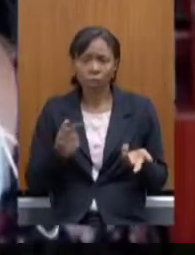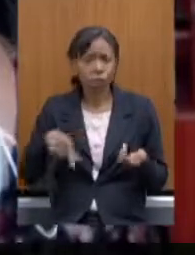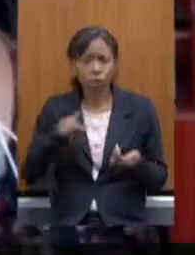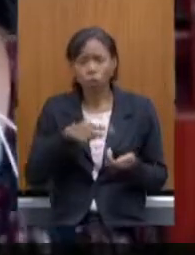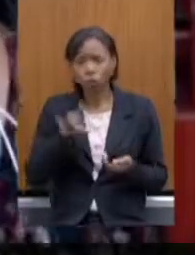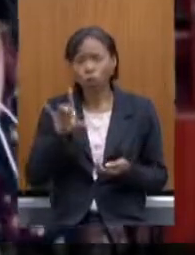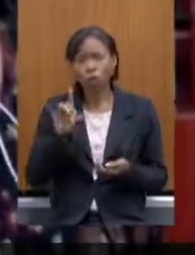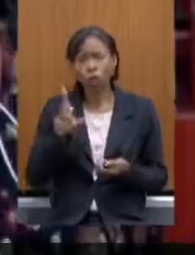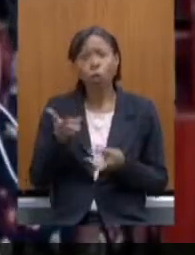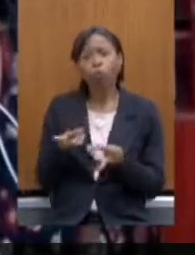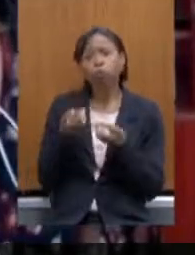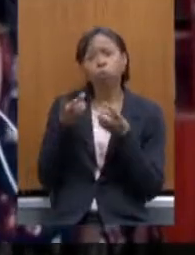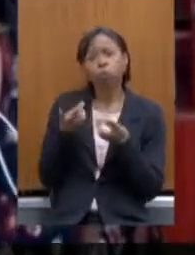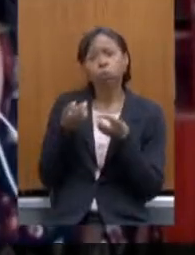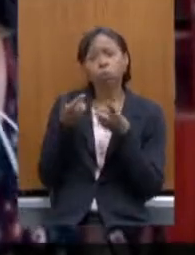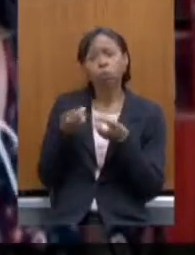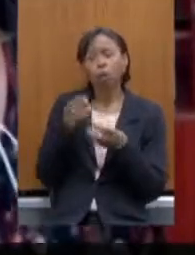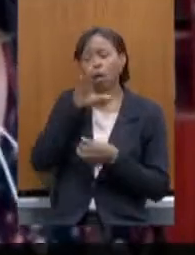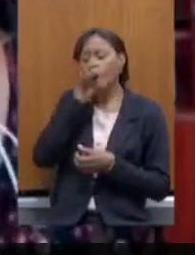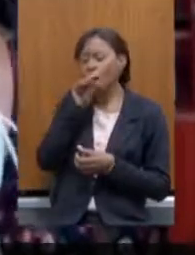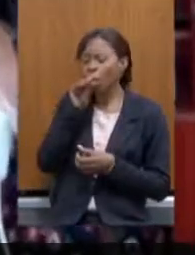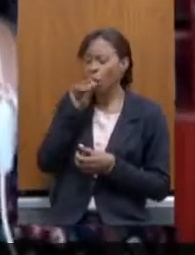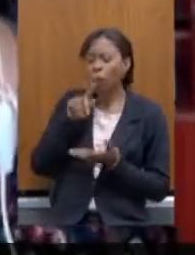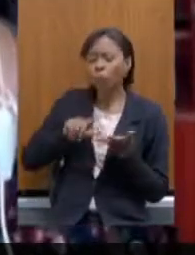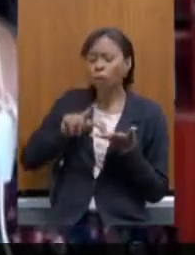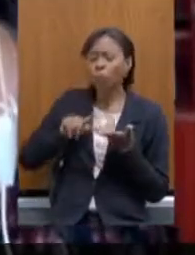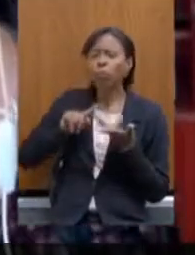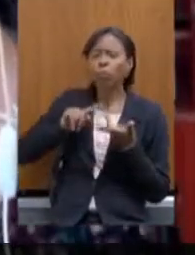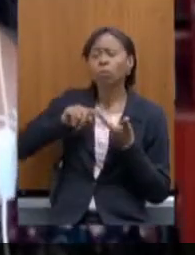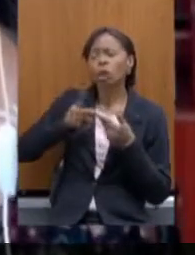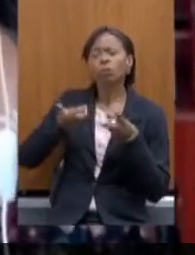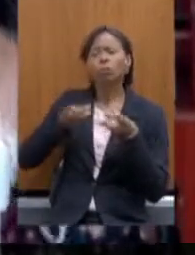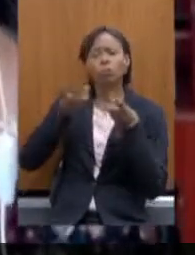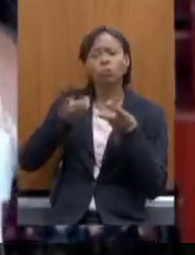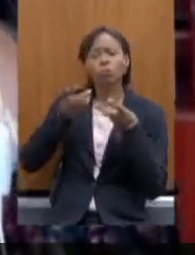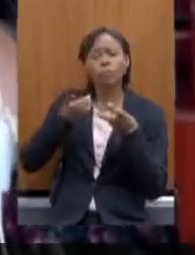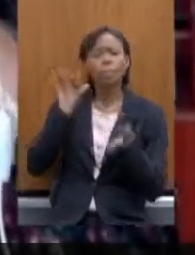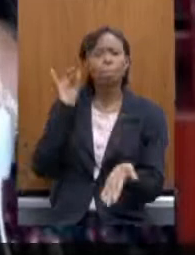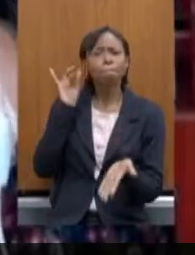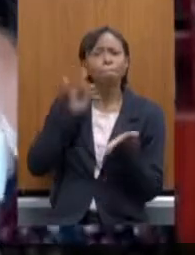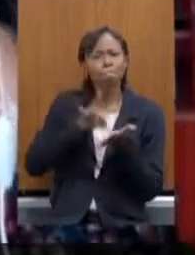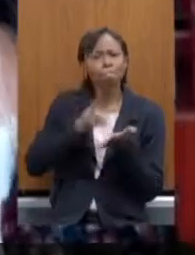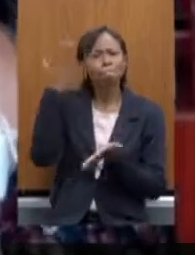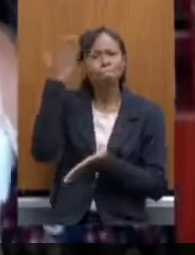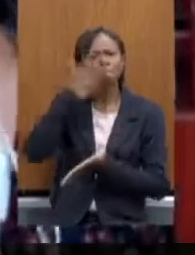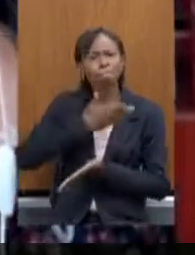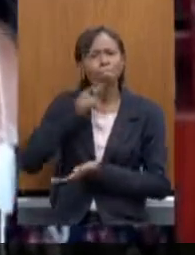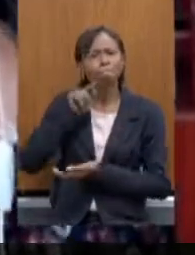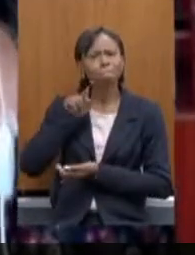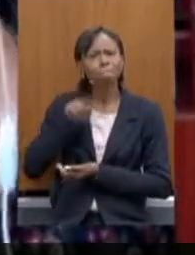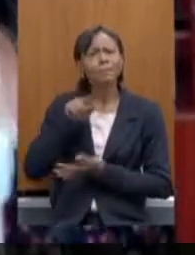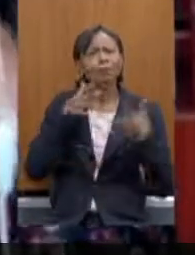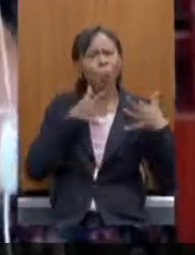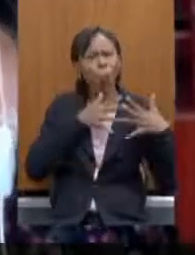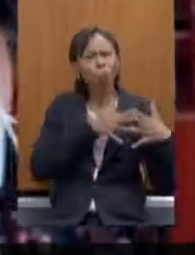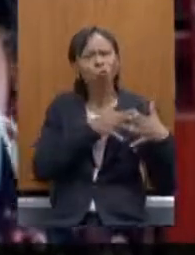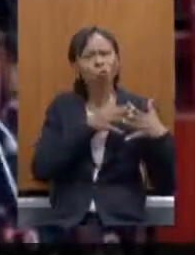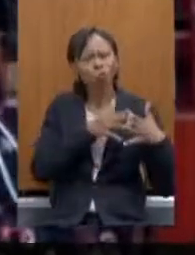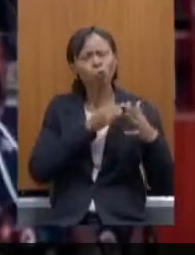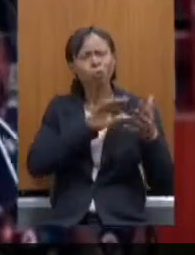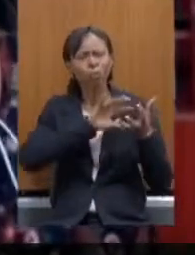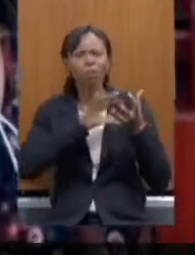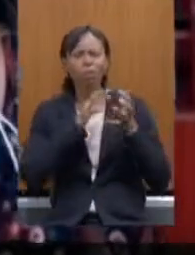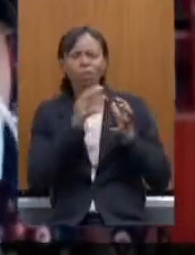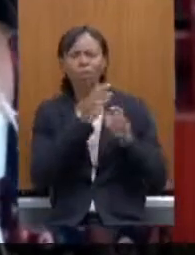ouvindo os servidores públicos públicos e confirmando a complexidade que essa